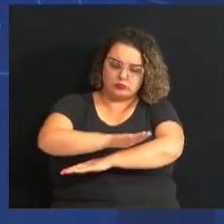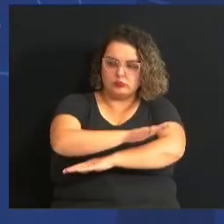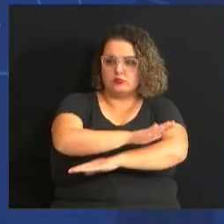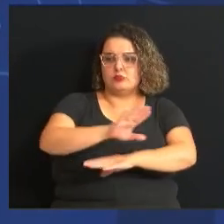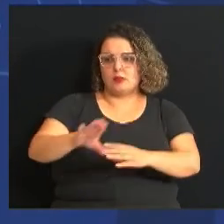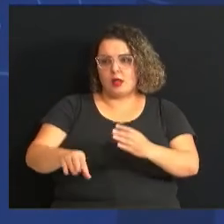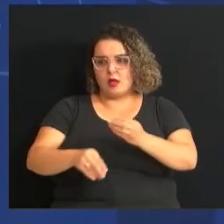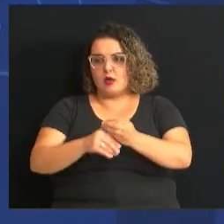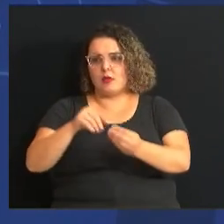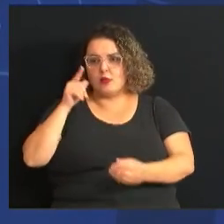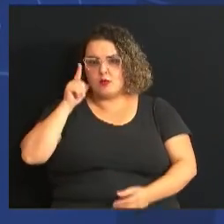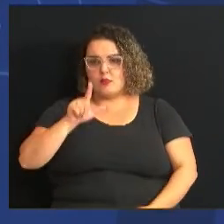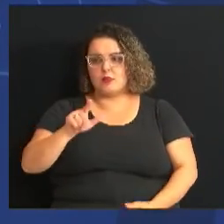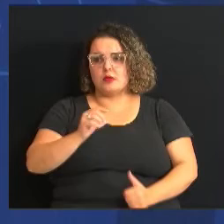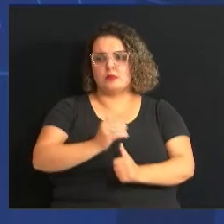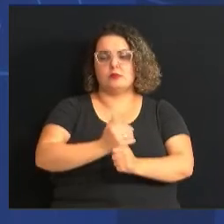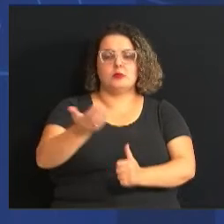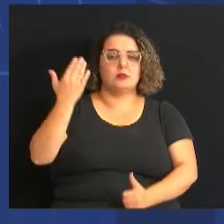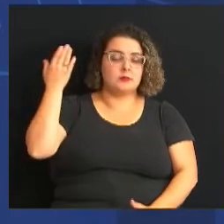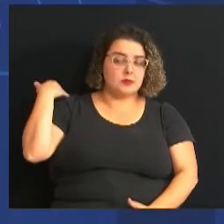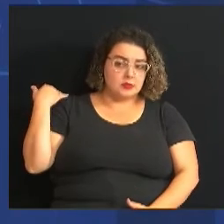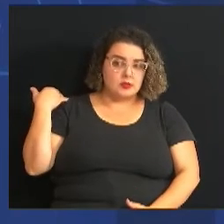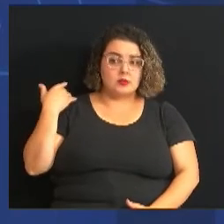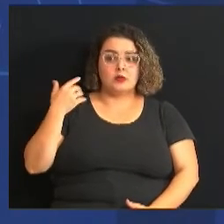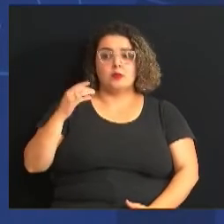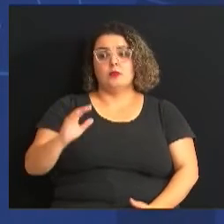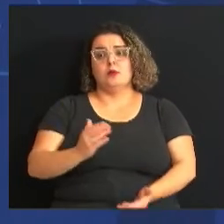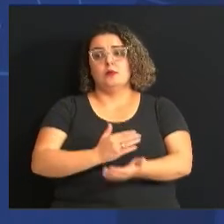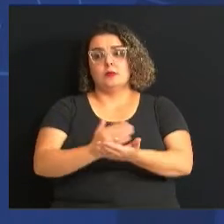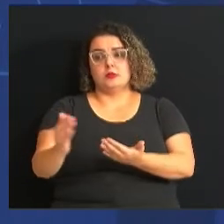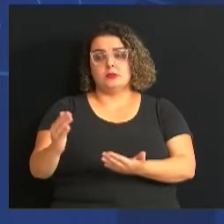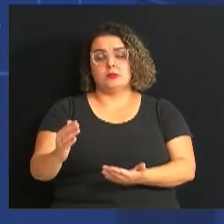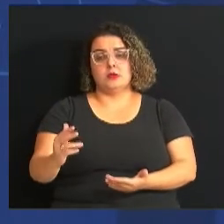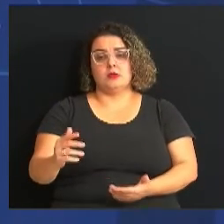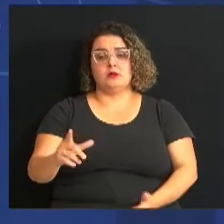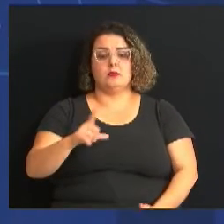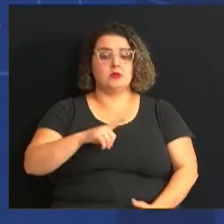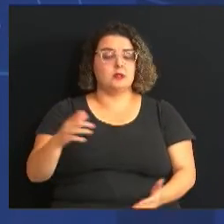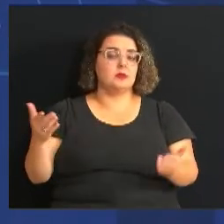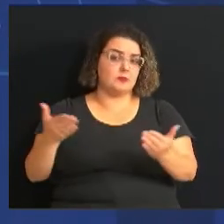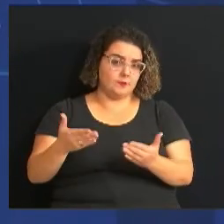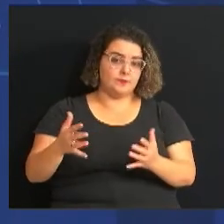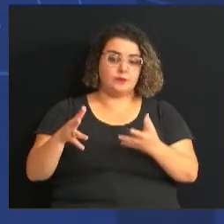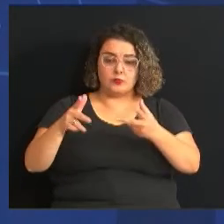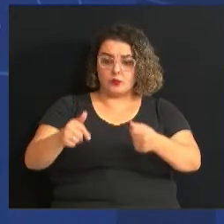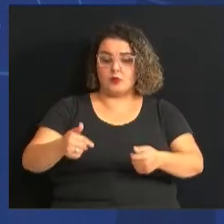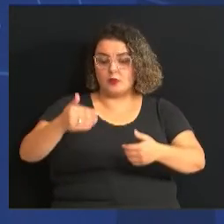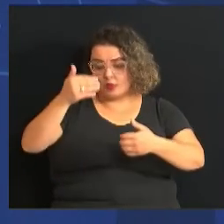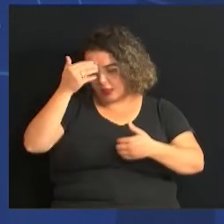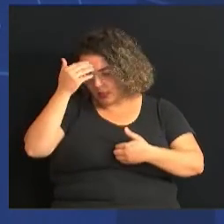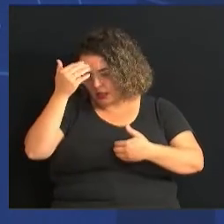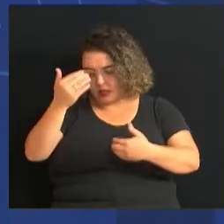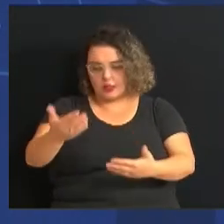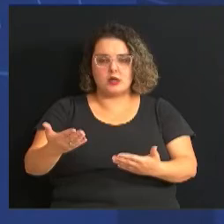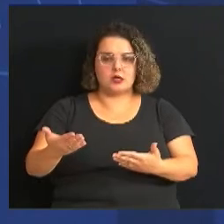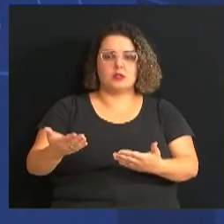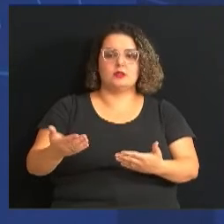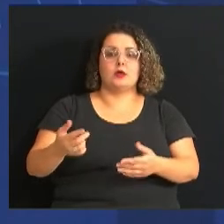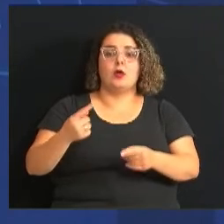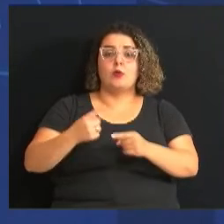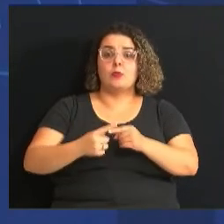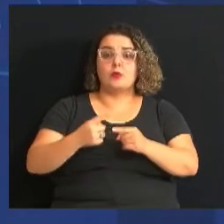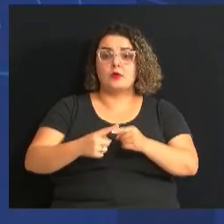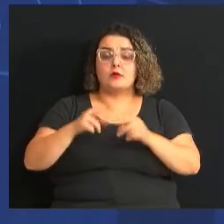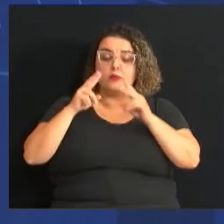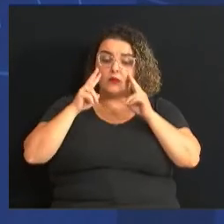nós conseguimos no mandato passado começaram a aparecer agora. Então tudo isso é muito gratificante, porque você vê melhorar